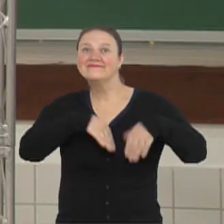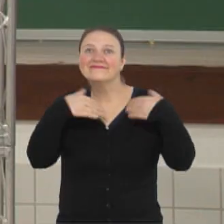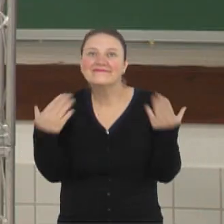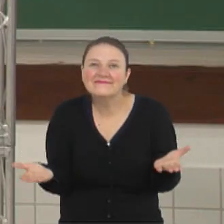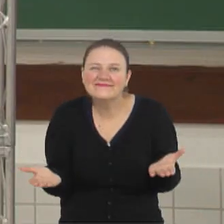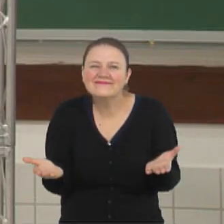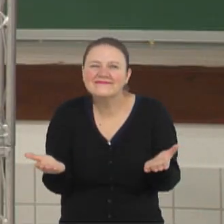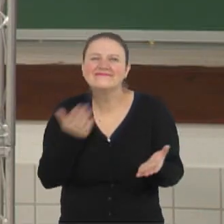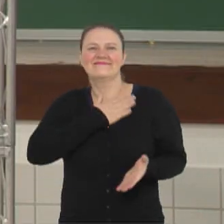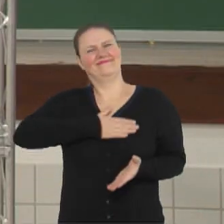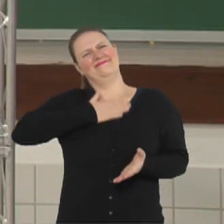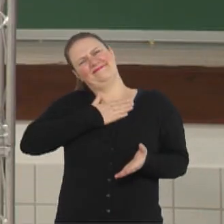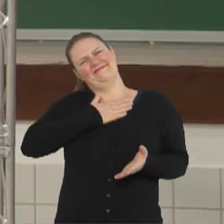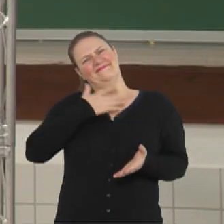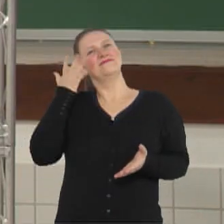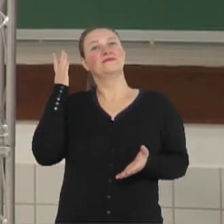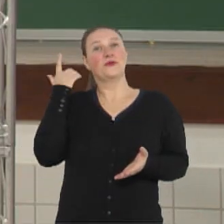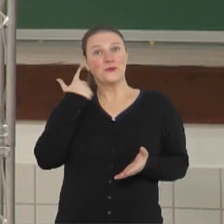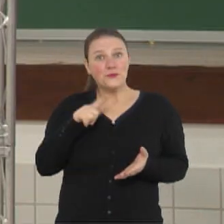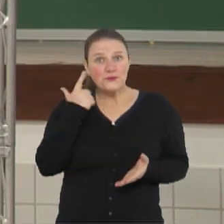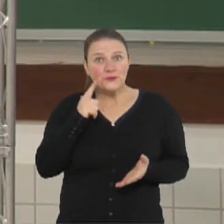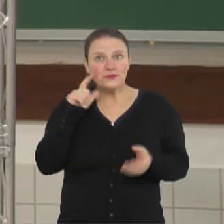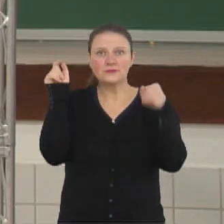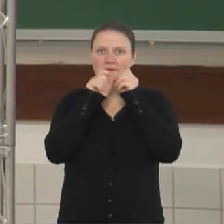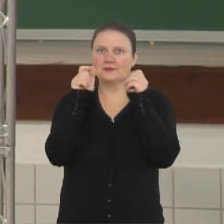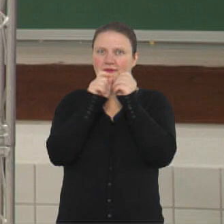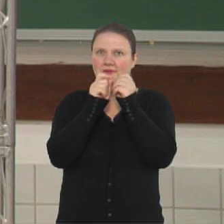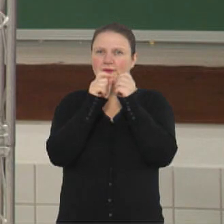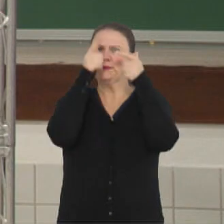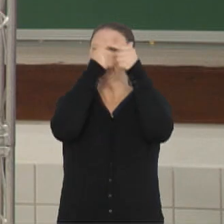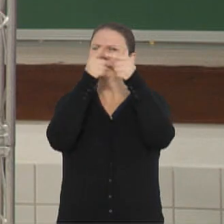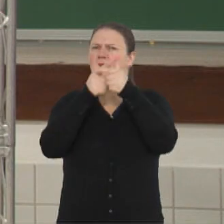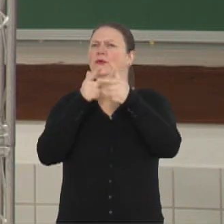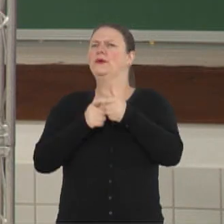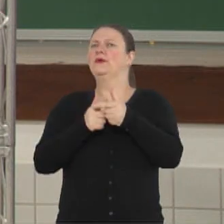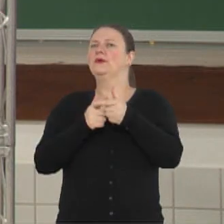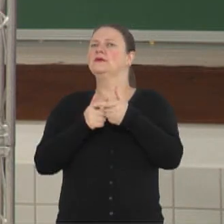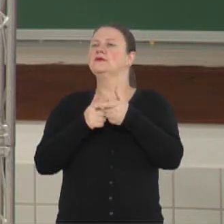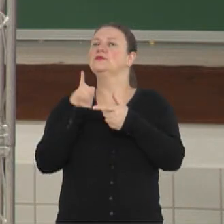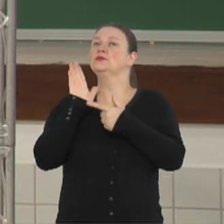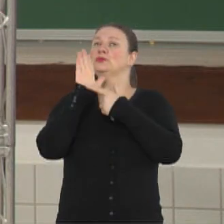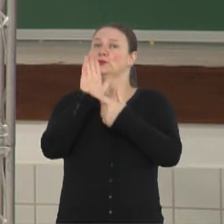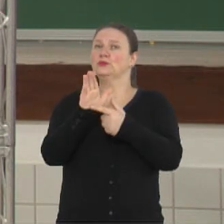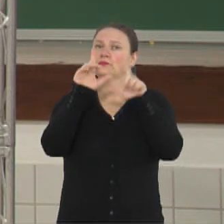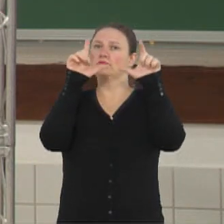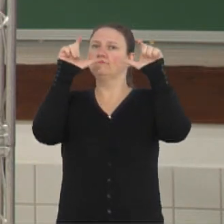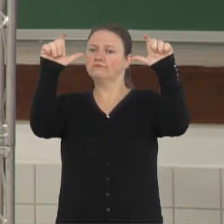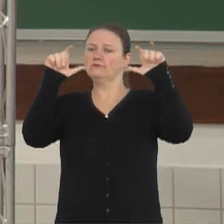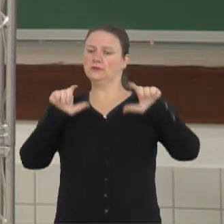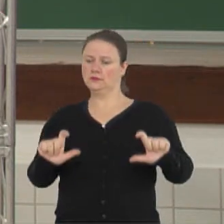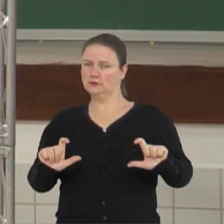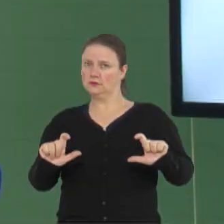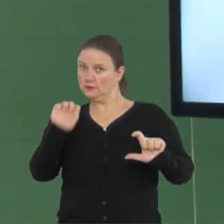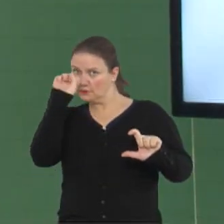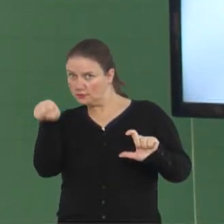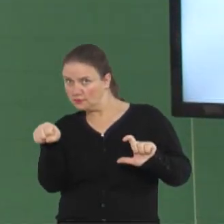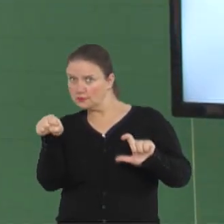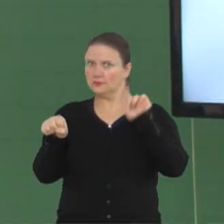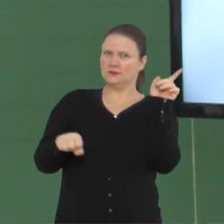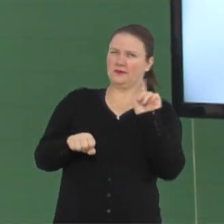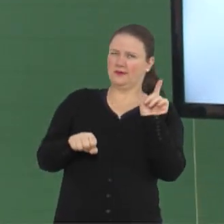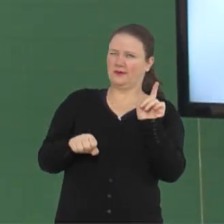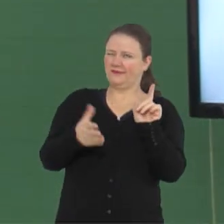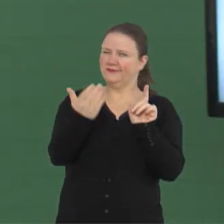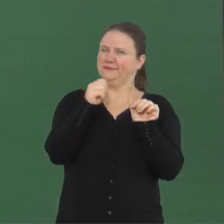E aí, meus queridos, conseguiram resolver esses probleminhas, essas duas expressões? Sim ou não? Vem